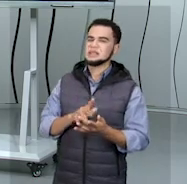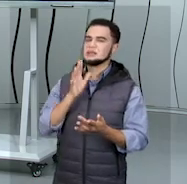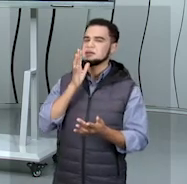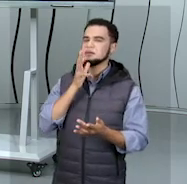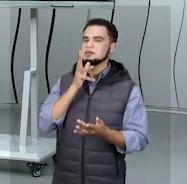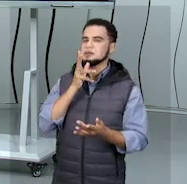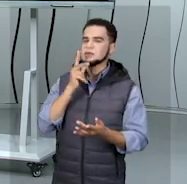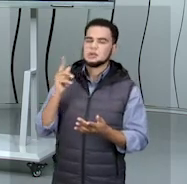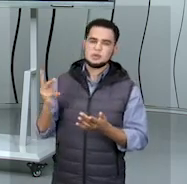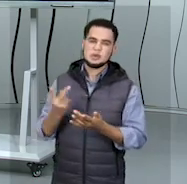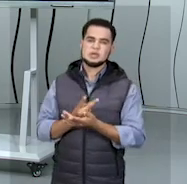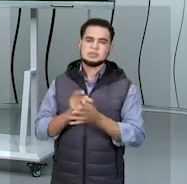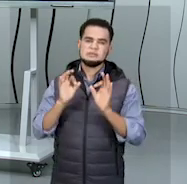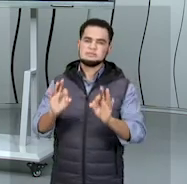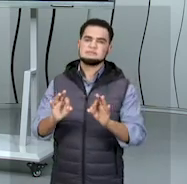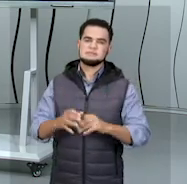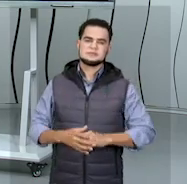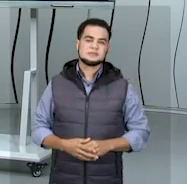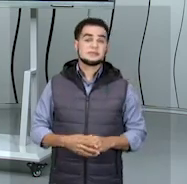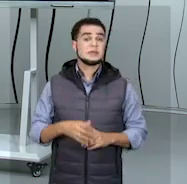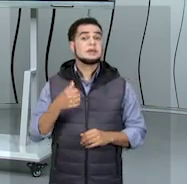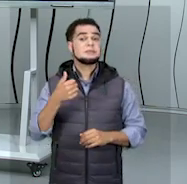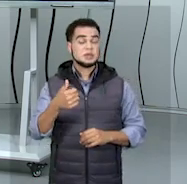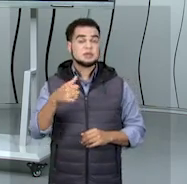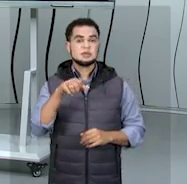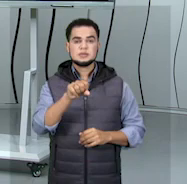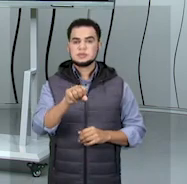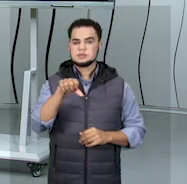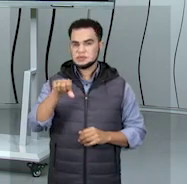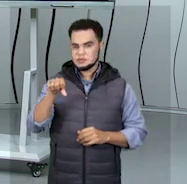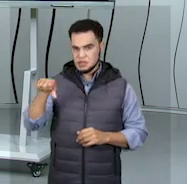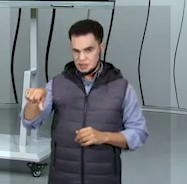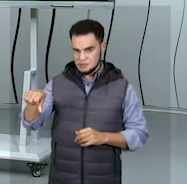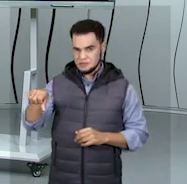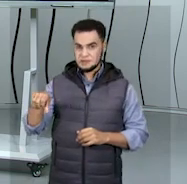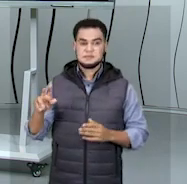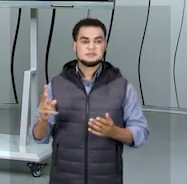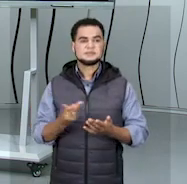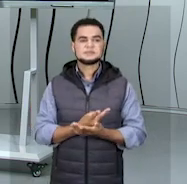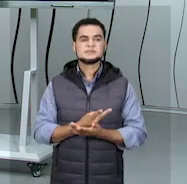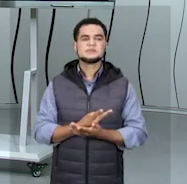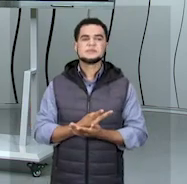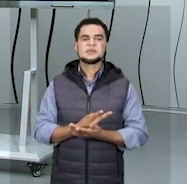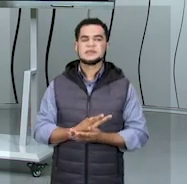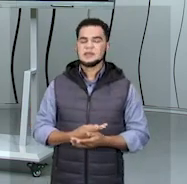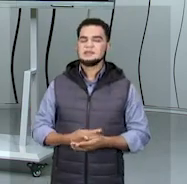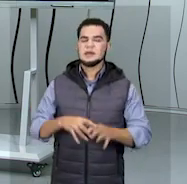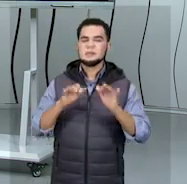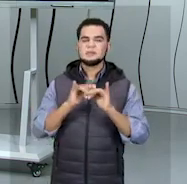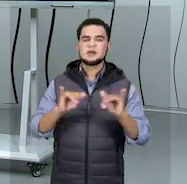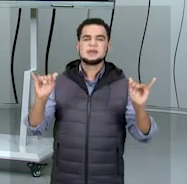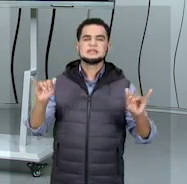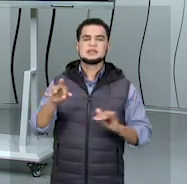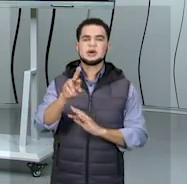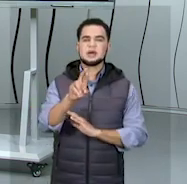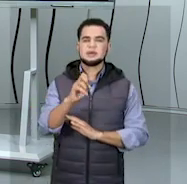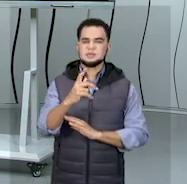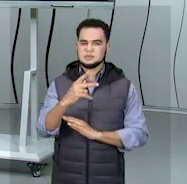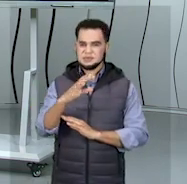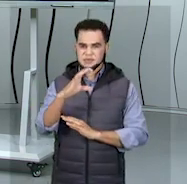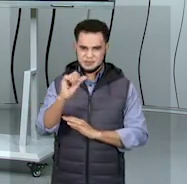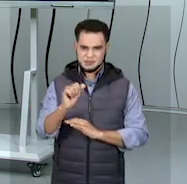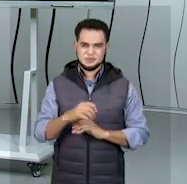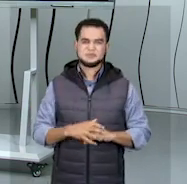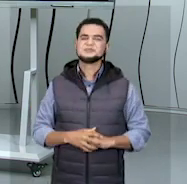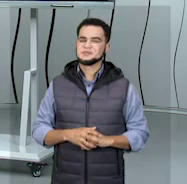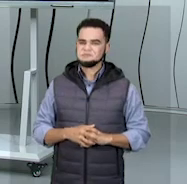tempo. E em 1889 ocorre então a proclamação da República.